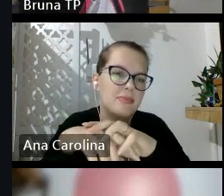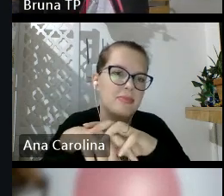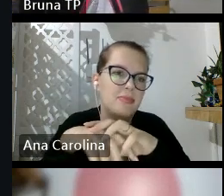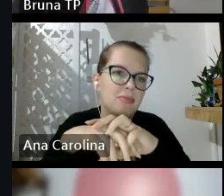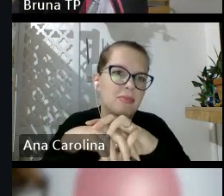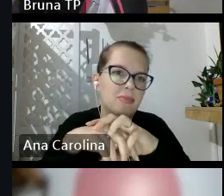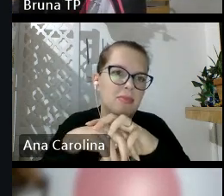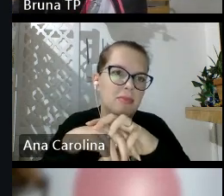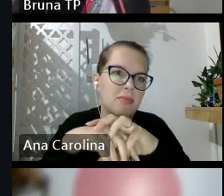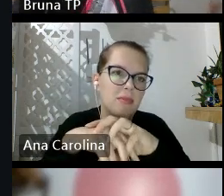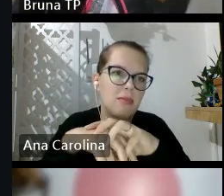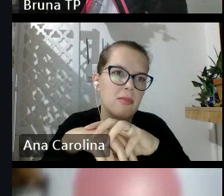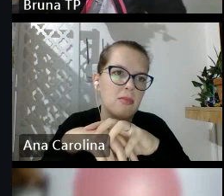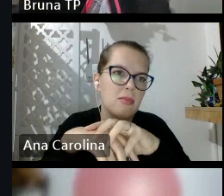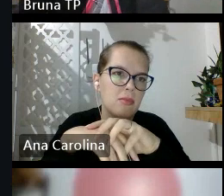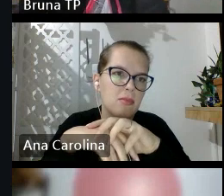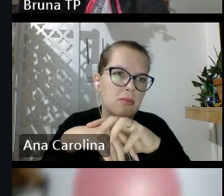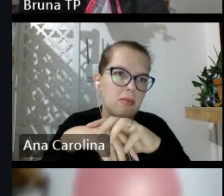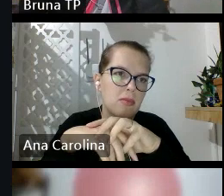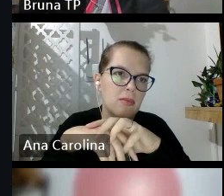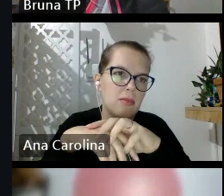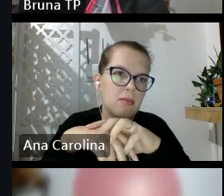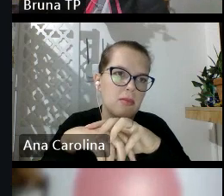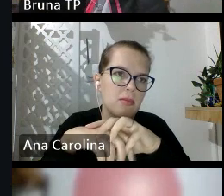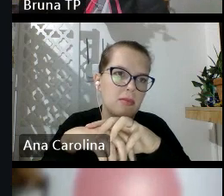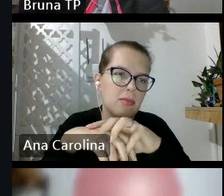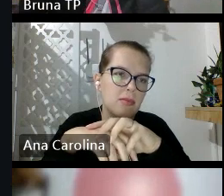trabalho e do quão incrível é